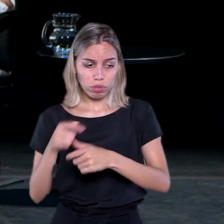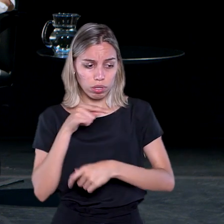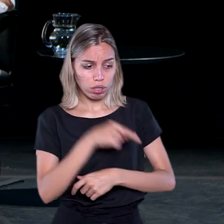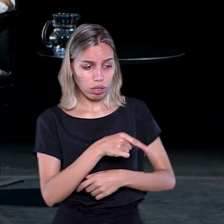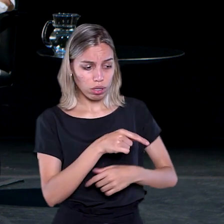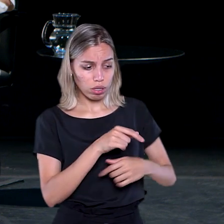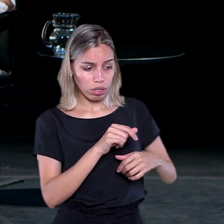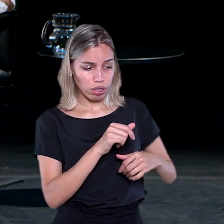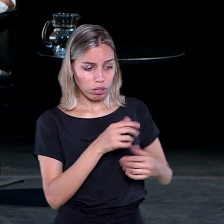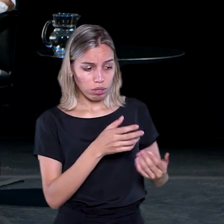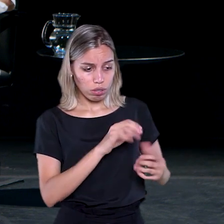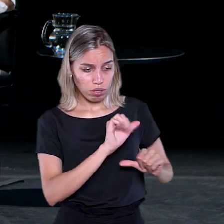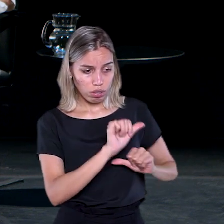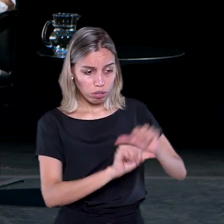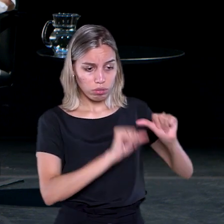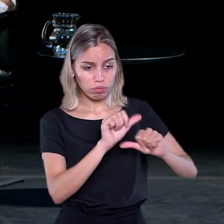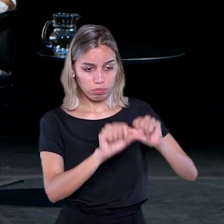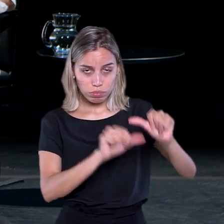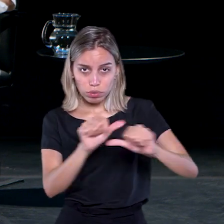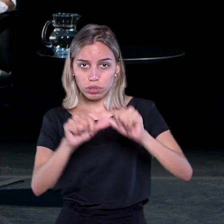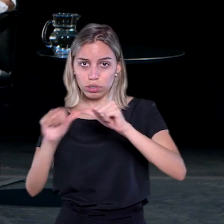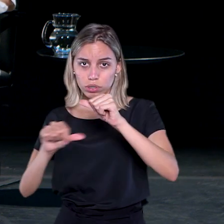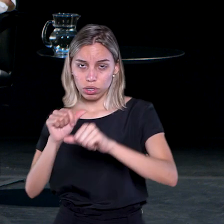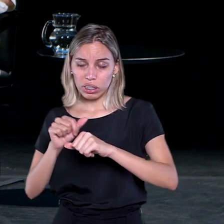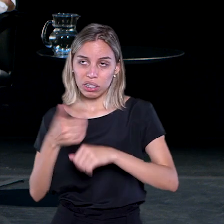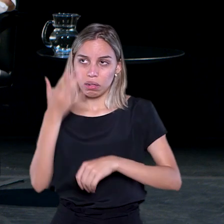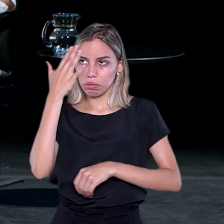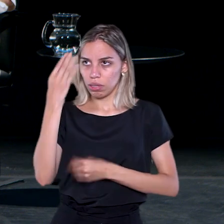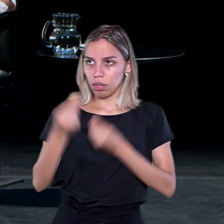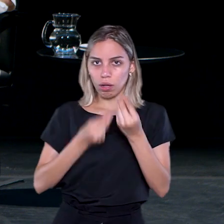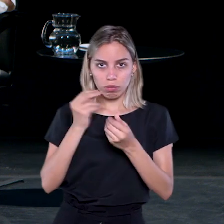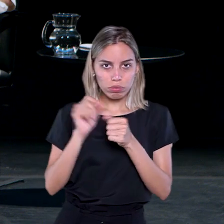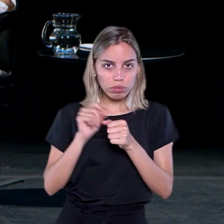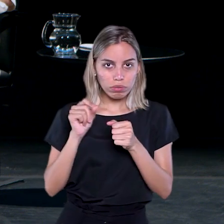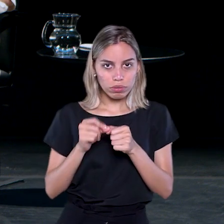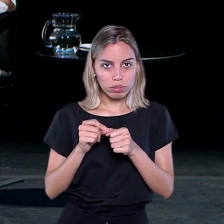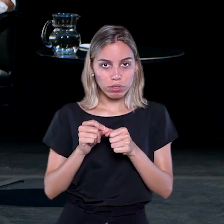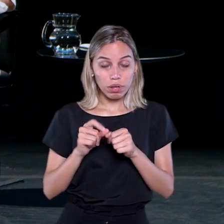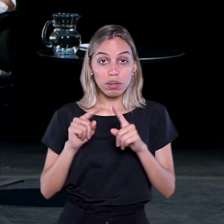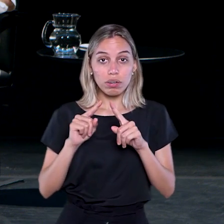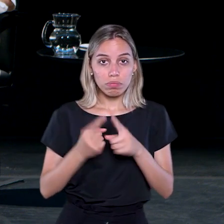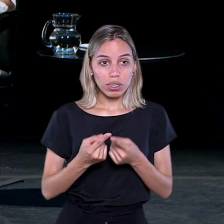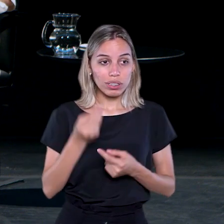sistema de justiça, quando eu digo que juiz, juíza, promotor, promotora,